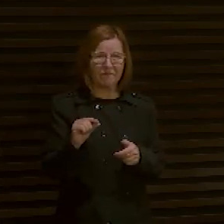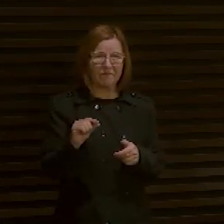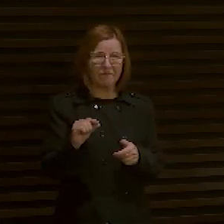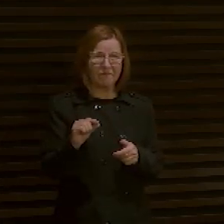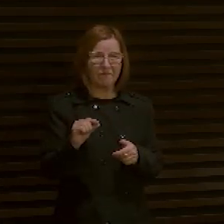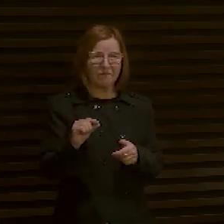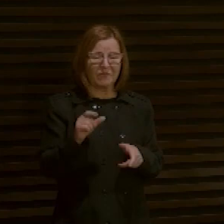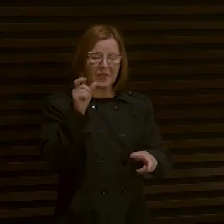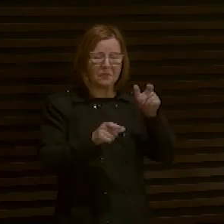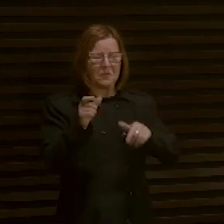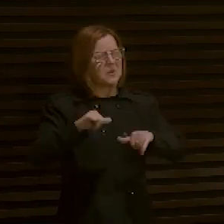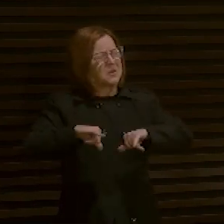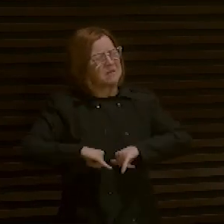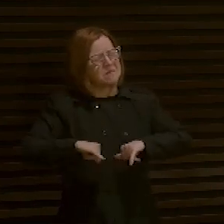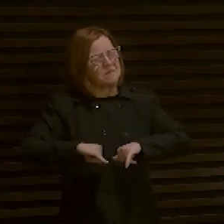aterrorizante.